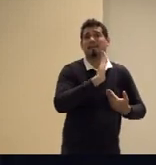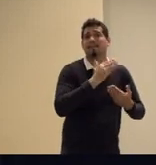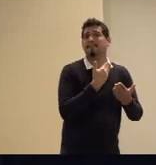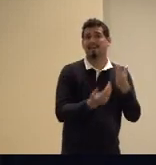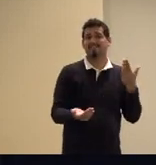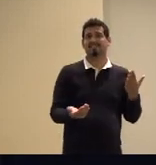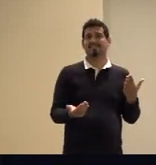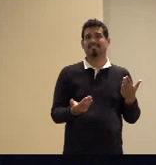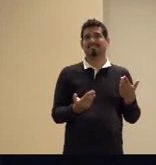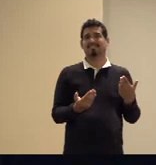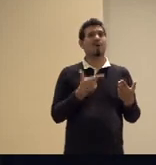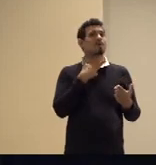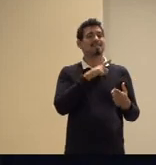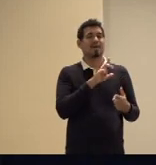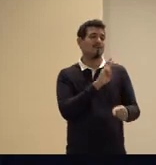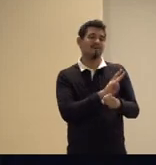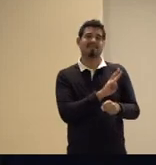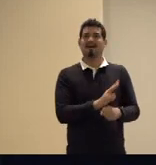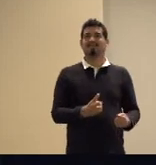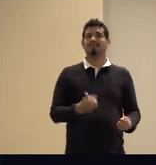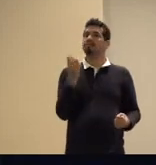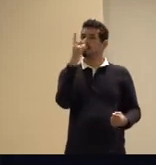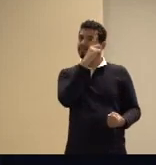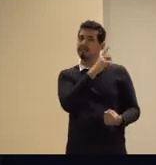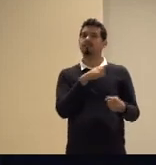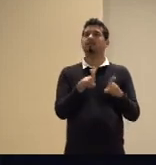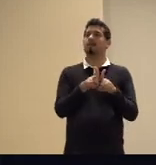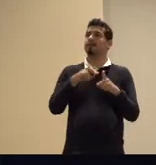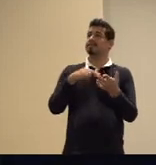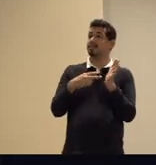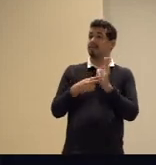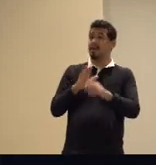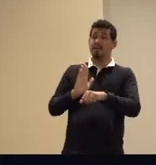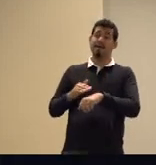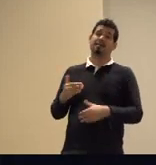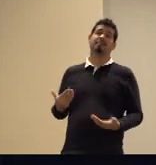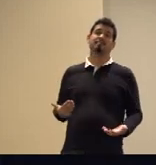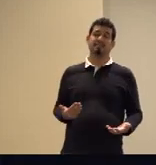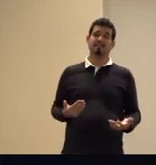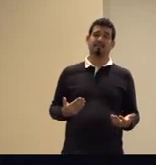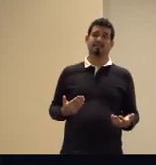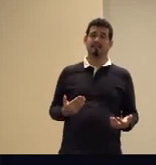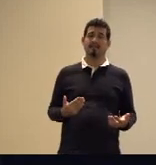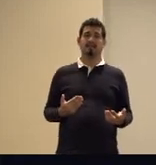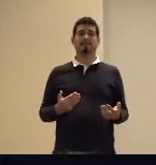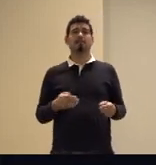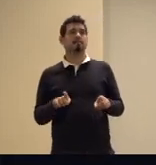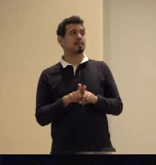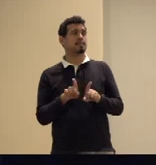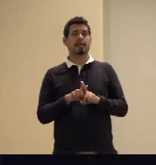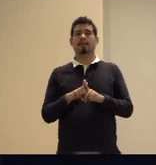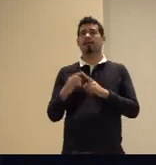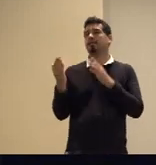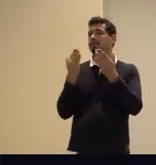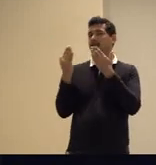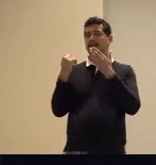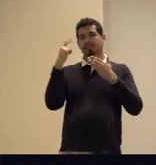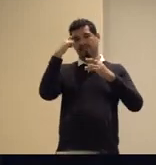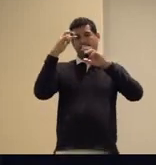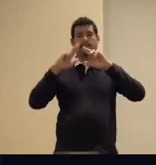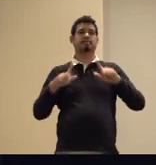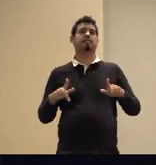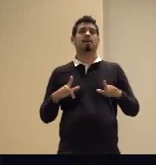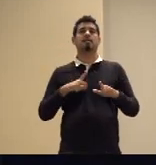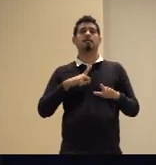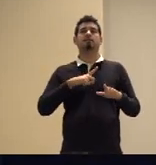atendida. A dificuldade de atender essa criança vai ser maior. Outra analogia. Quando eu